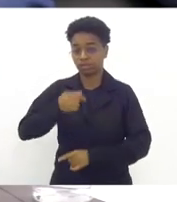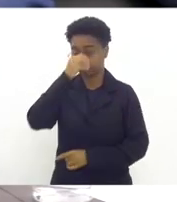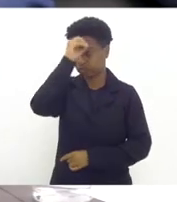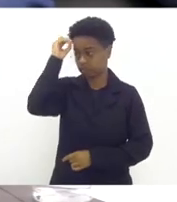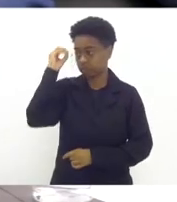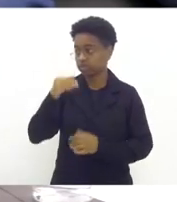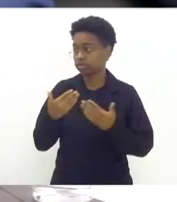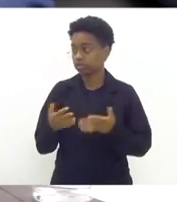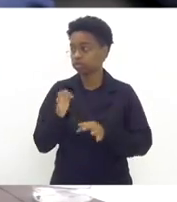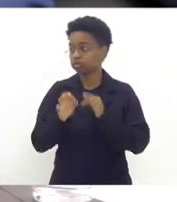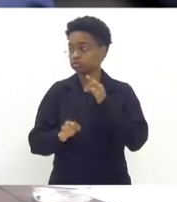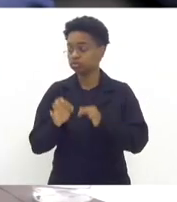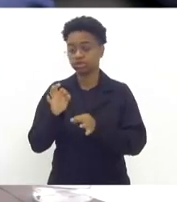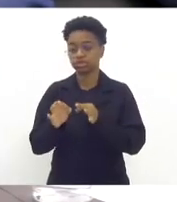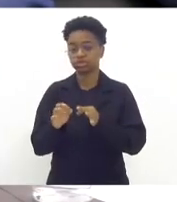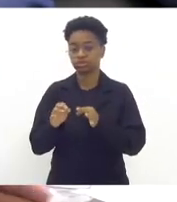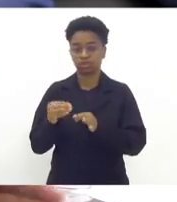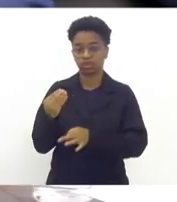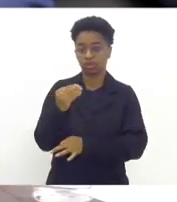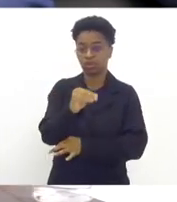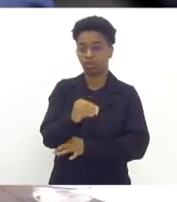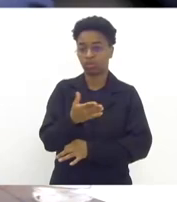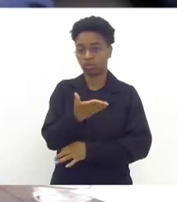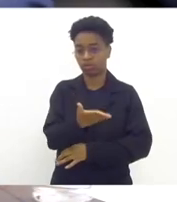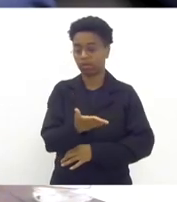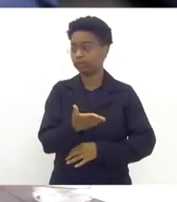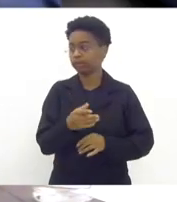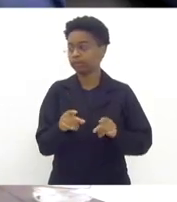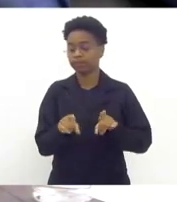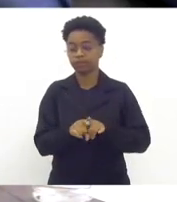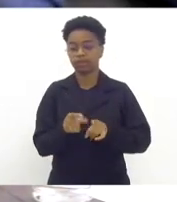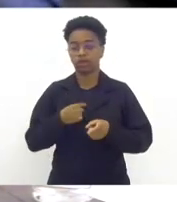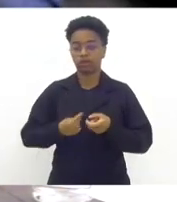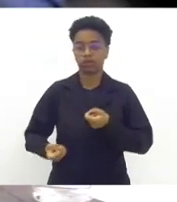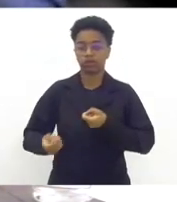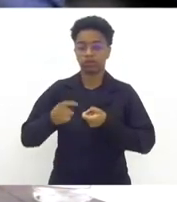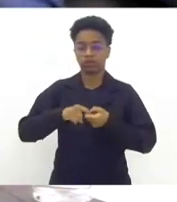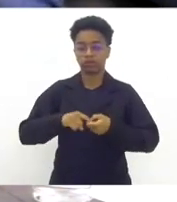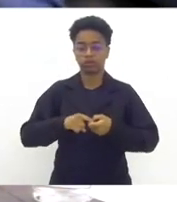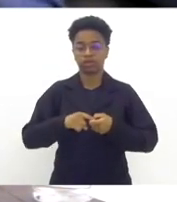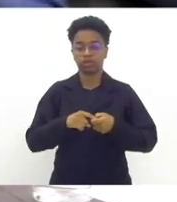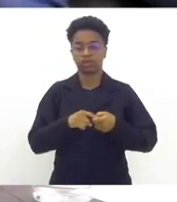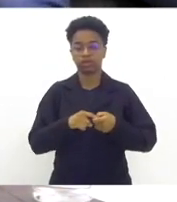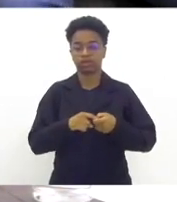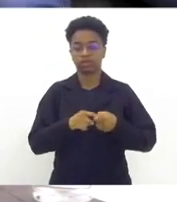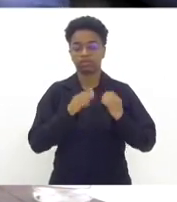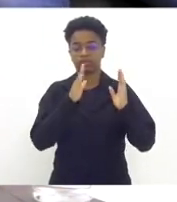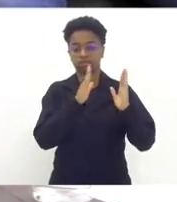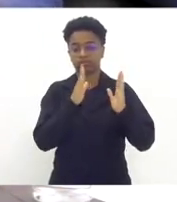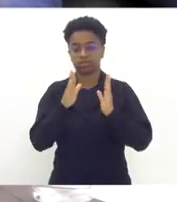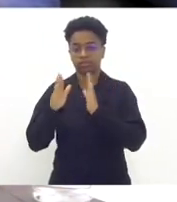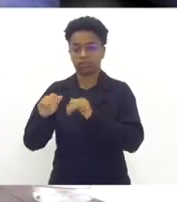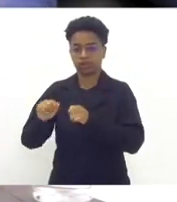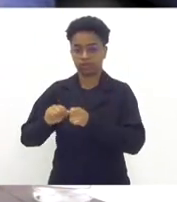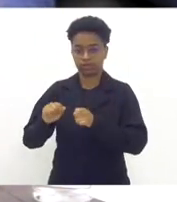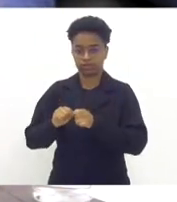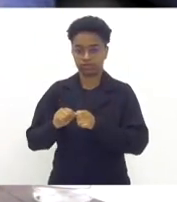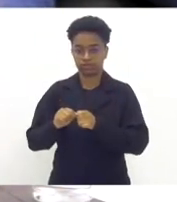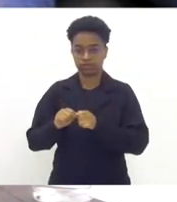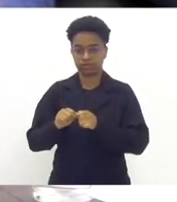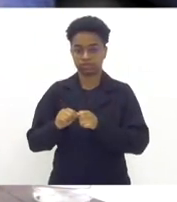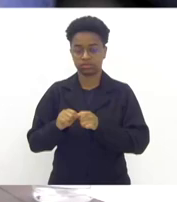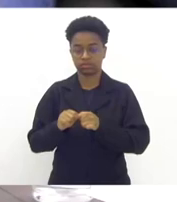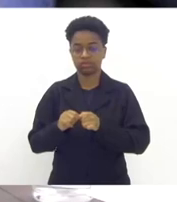E o juiz alegou isso. Voltei e fiz as etapas que estavam.